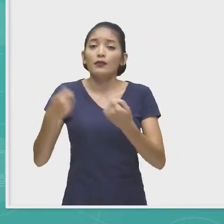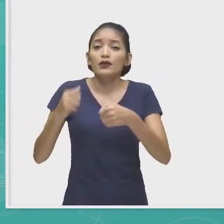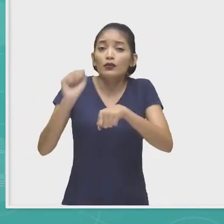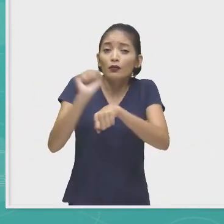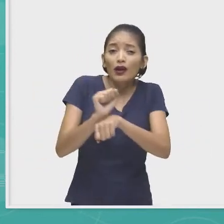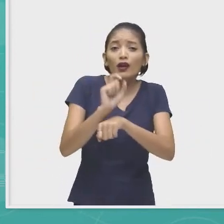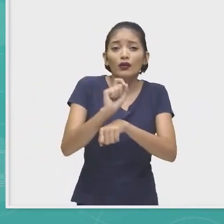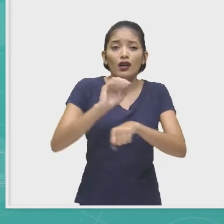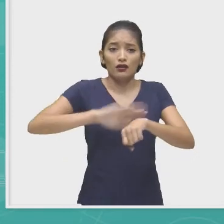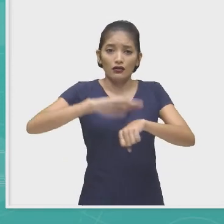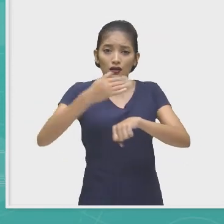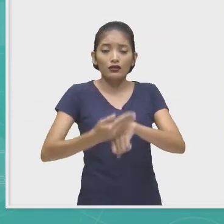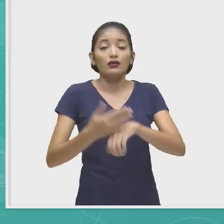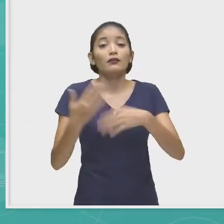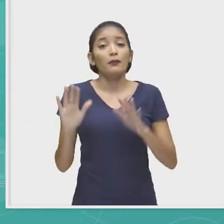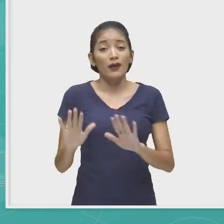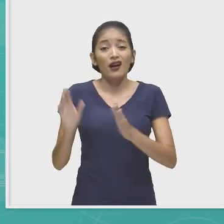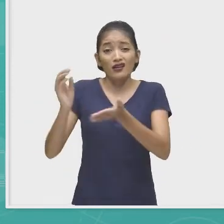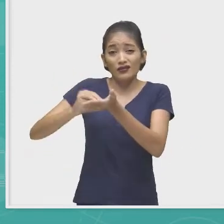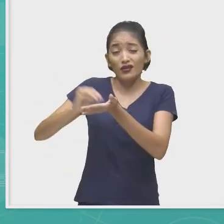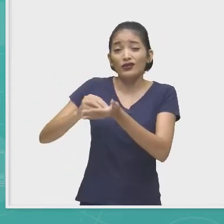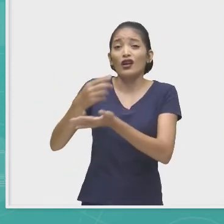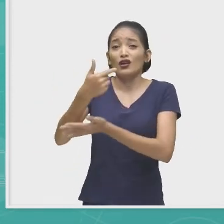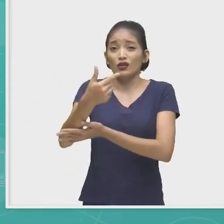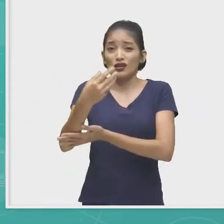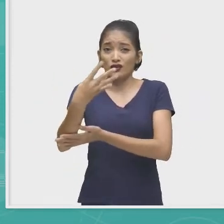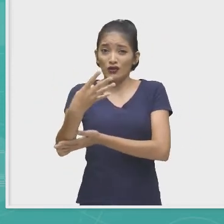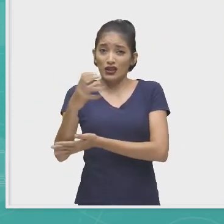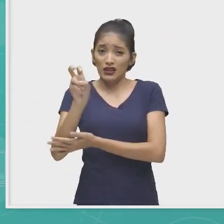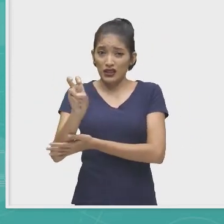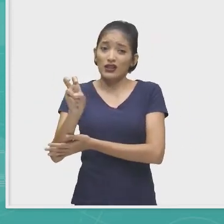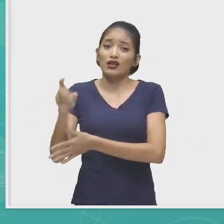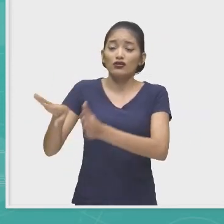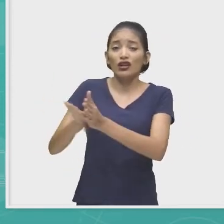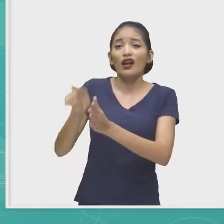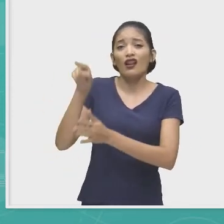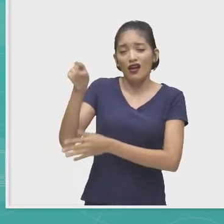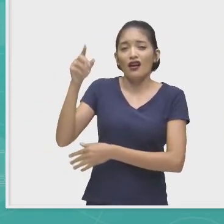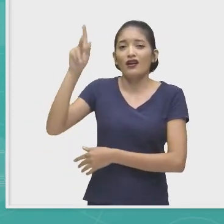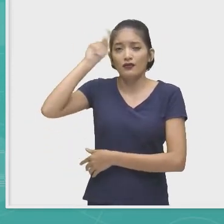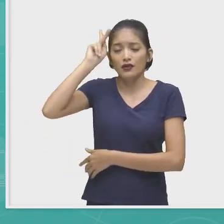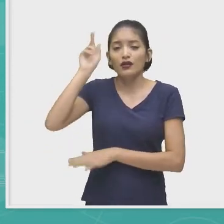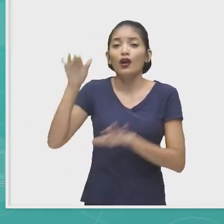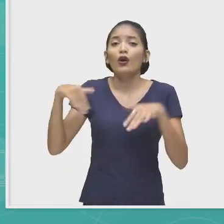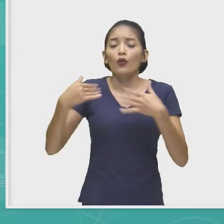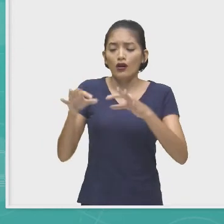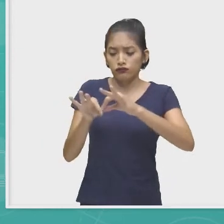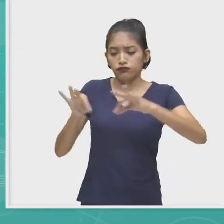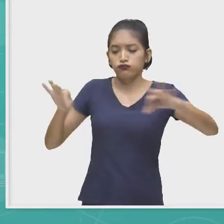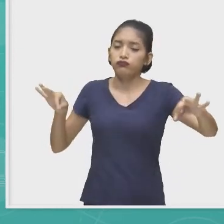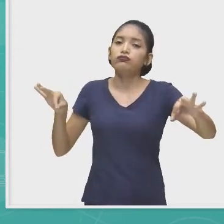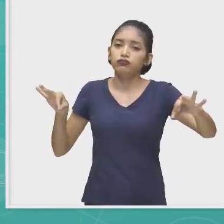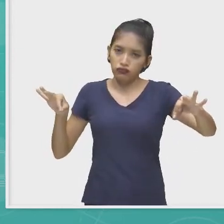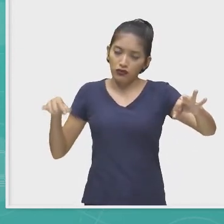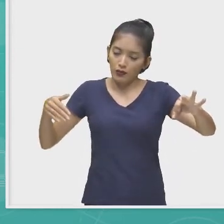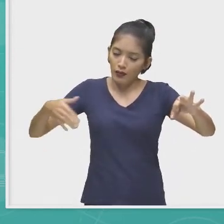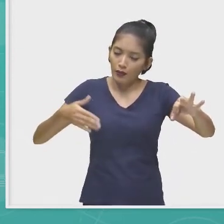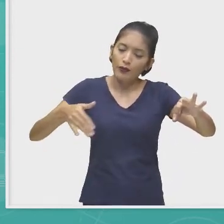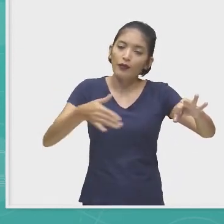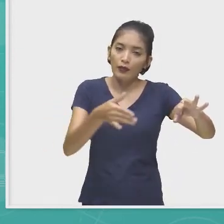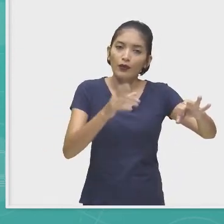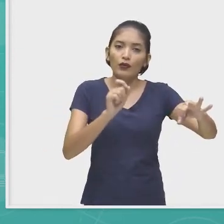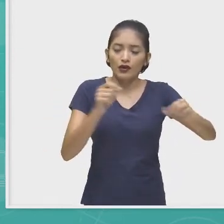Sabendo que ainda faltam 245 quilômetros para chegar em Parintins, qual a distância a ser percorrida nesta